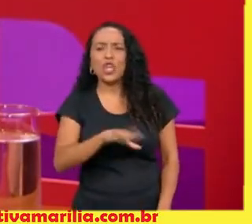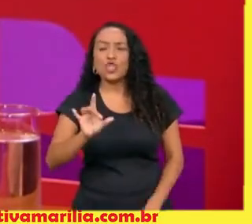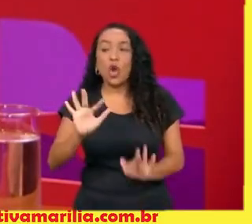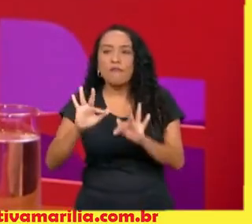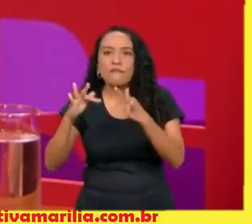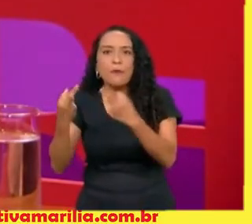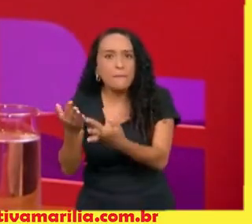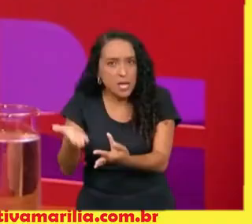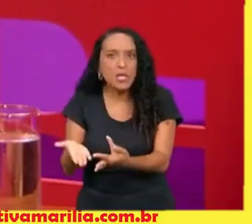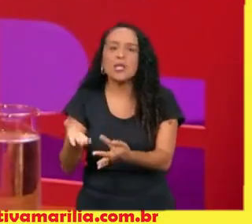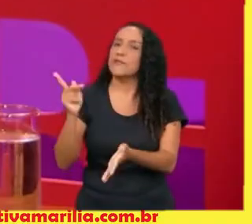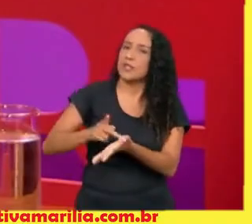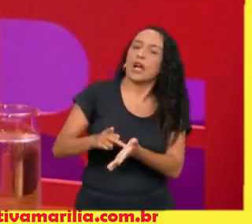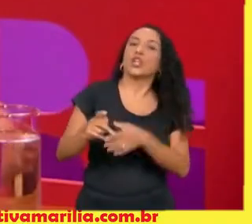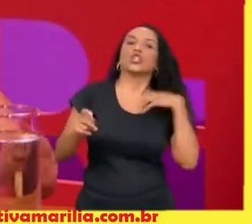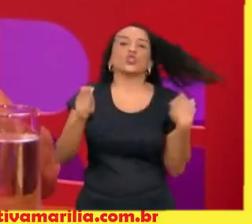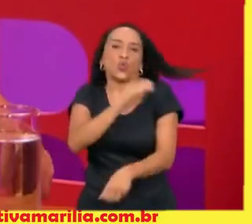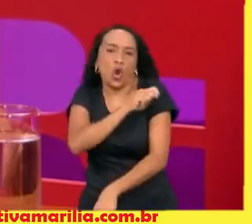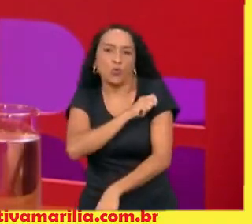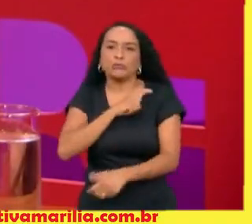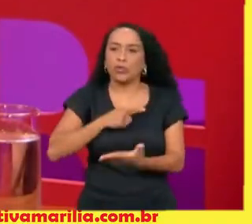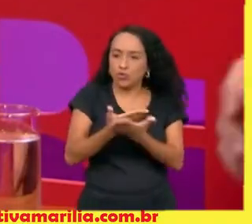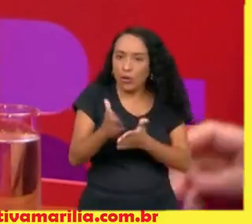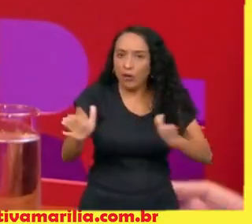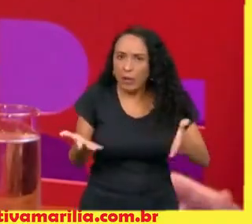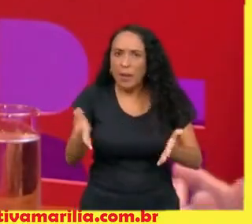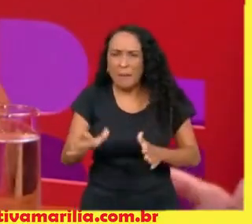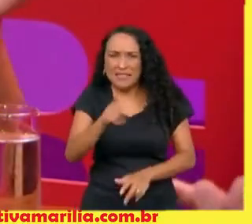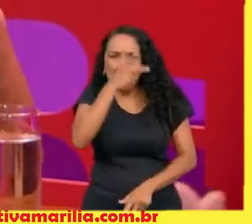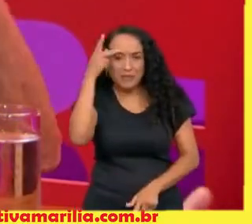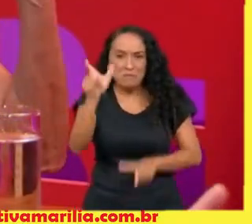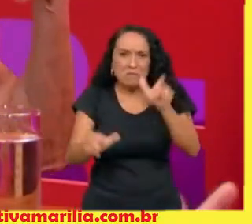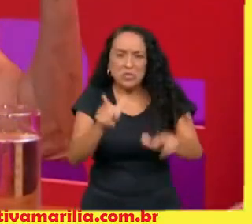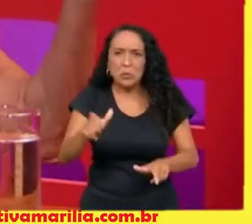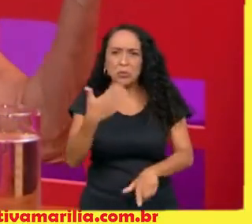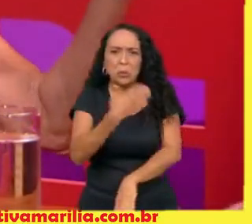familiares, os estudantes que estavam estudando aquele período, mas as pessoas que estão